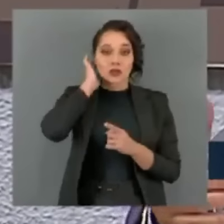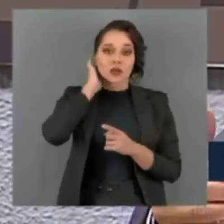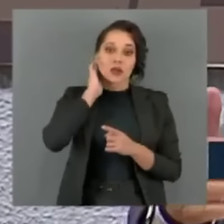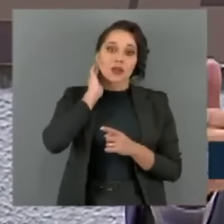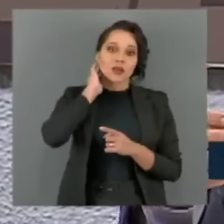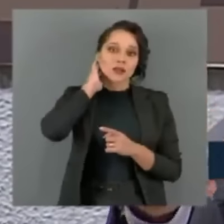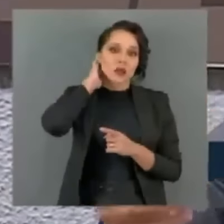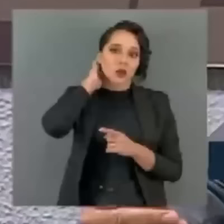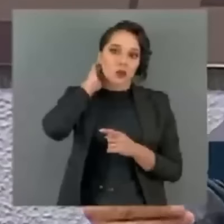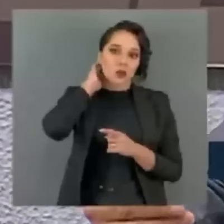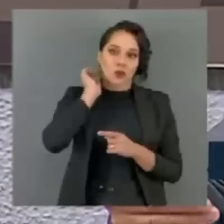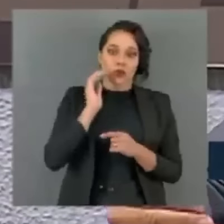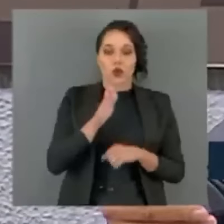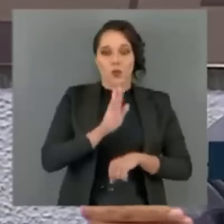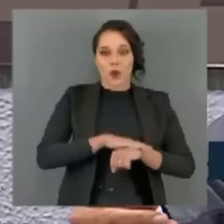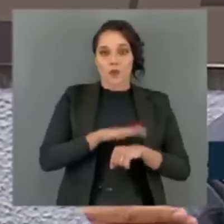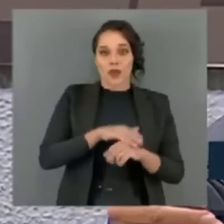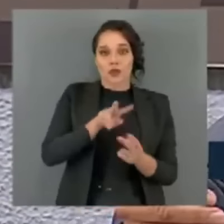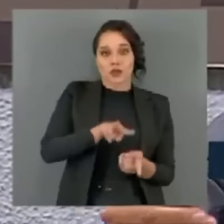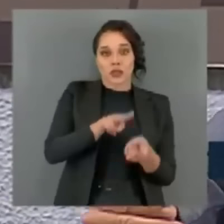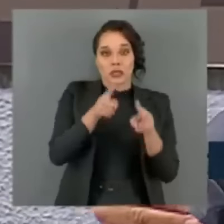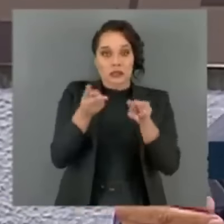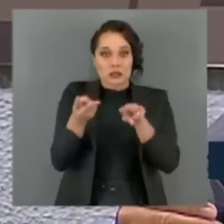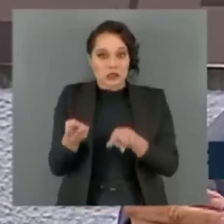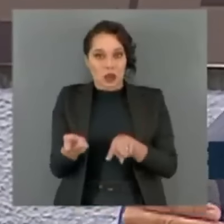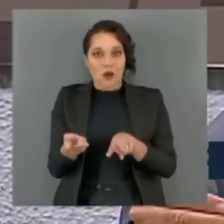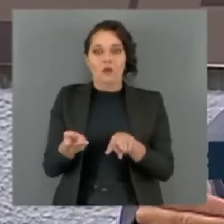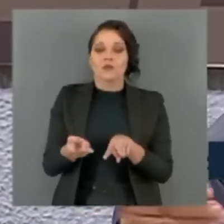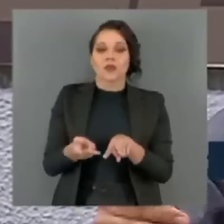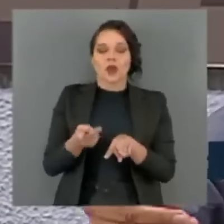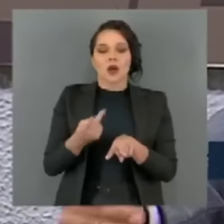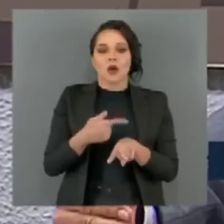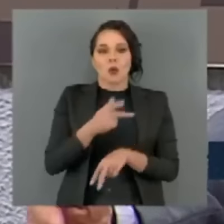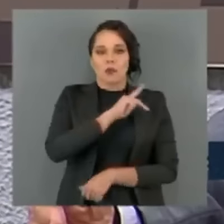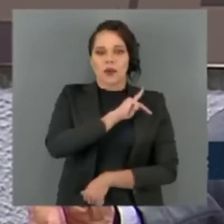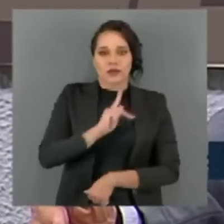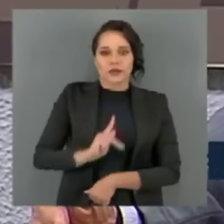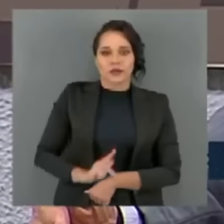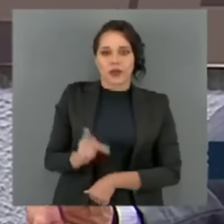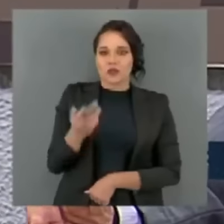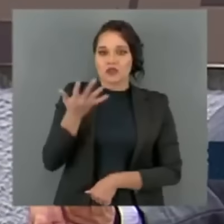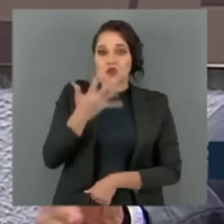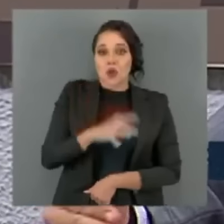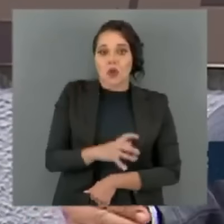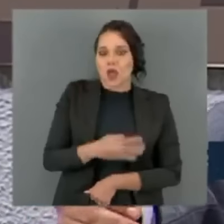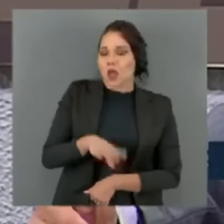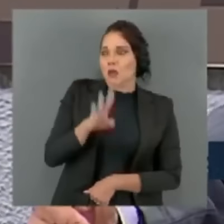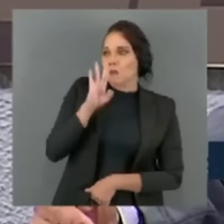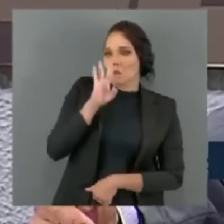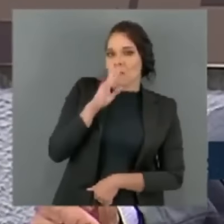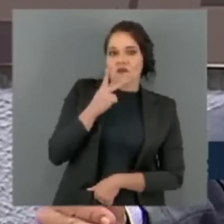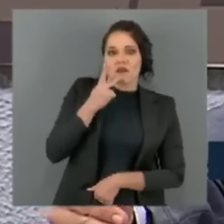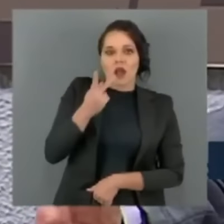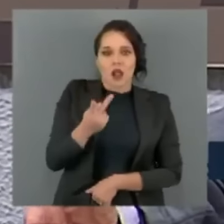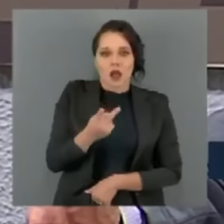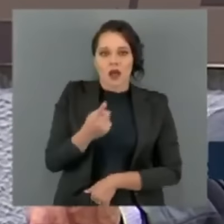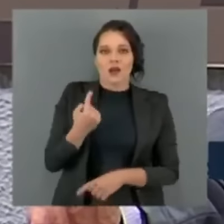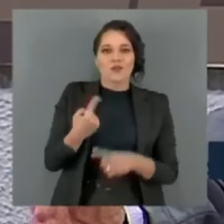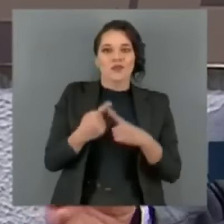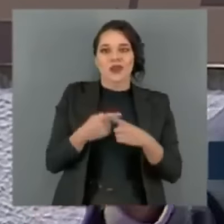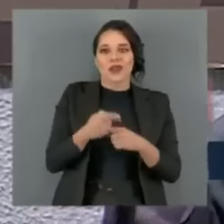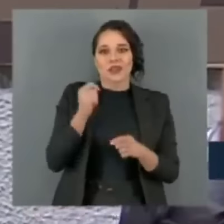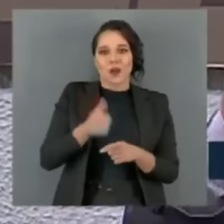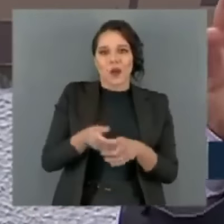transição, acho que o presidente não quer se pronunciar num sentido que possa parecer uma pressão às vésperas dele deixar